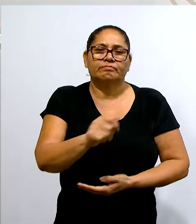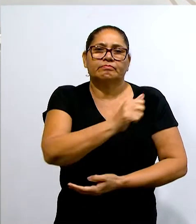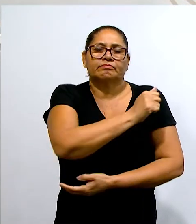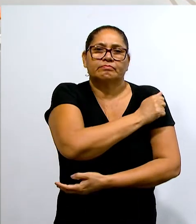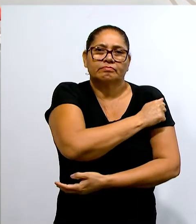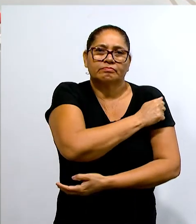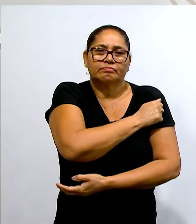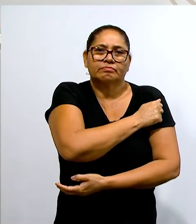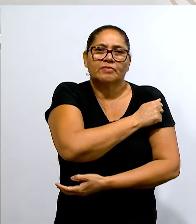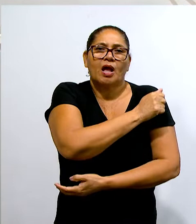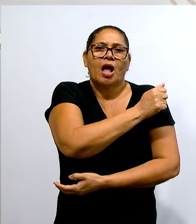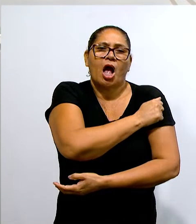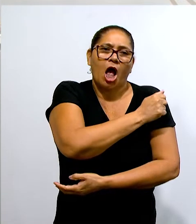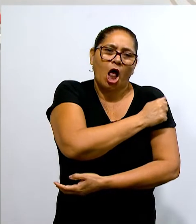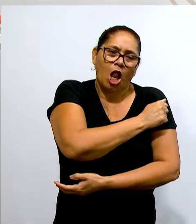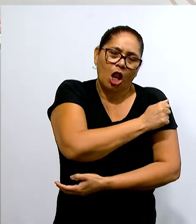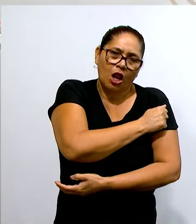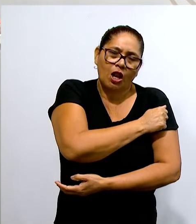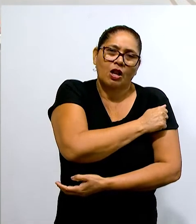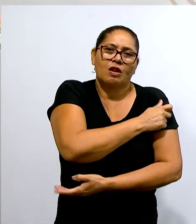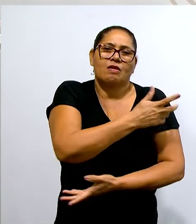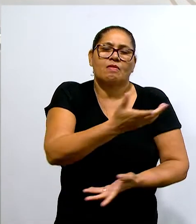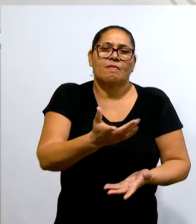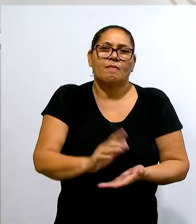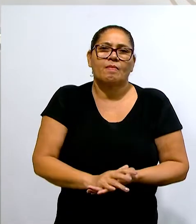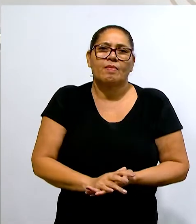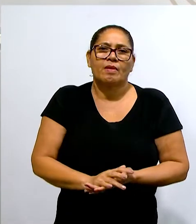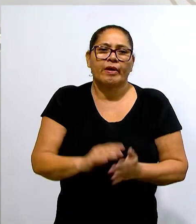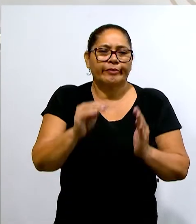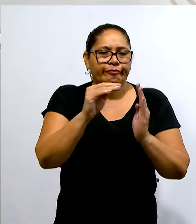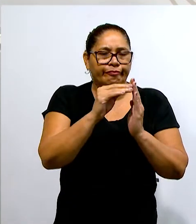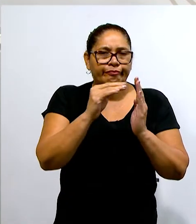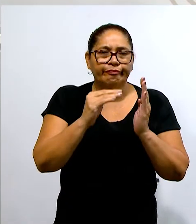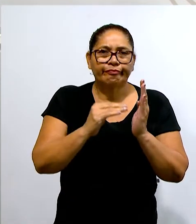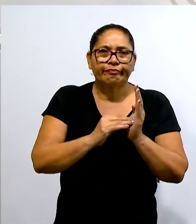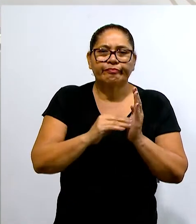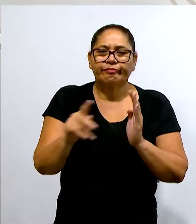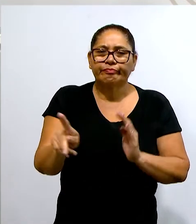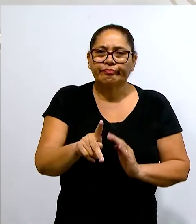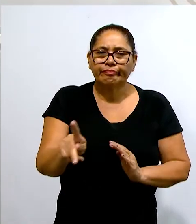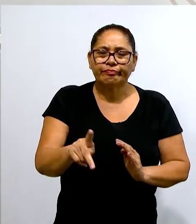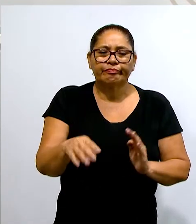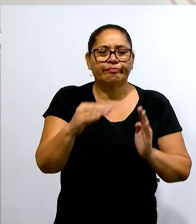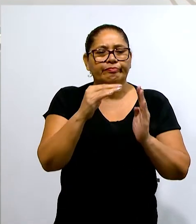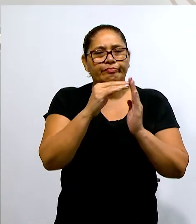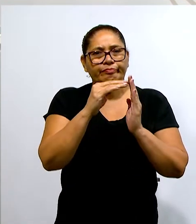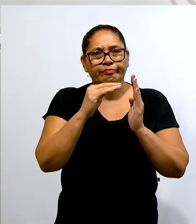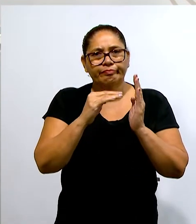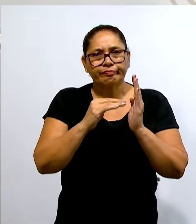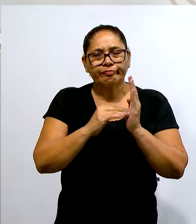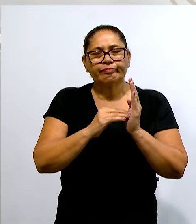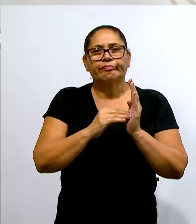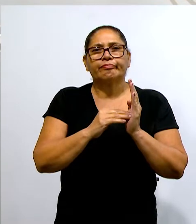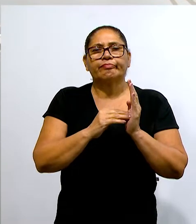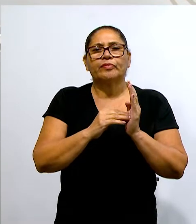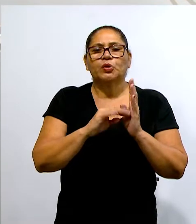Professor-aluno, aluno-aluno, aluno-conteúdo, professor-conteúdo. E isso tudo faz